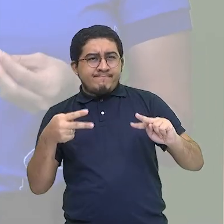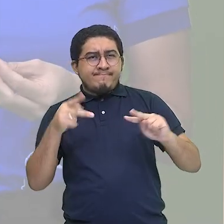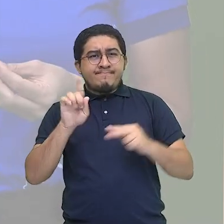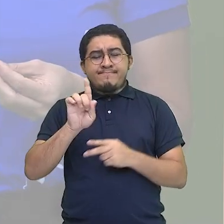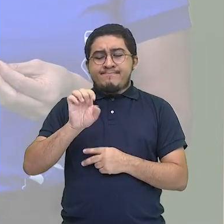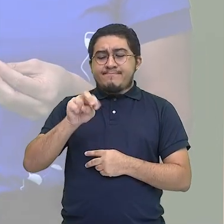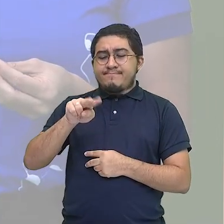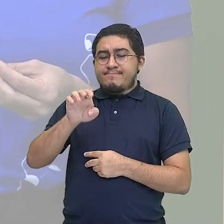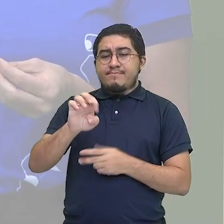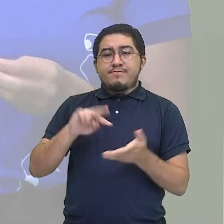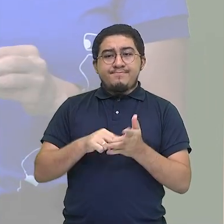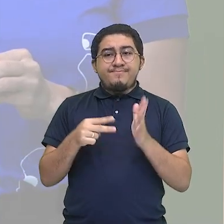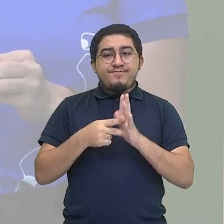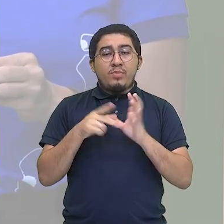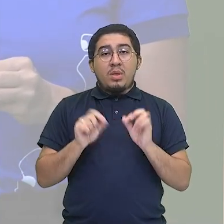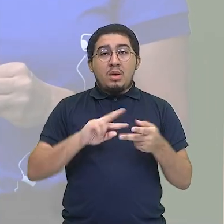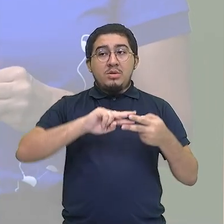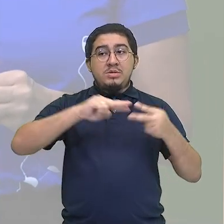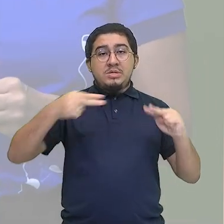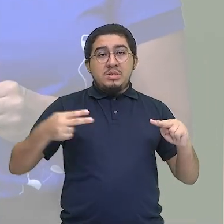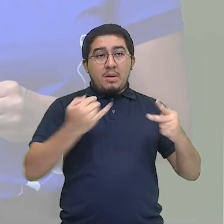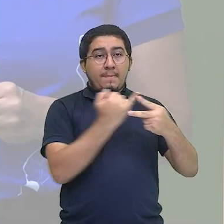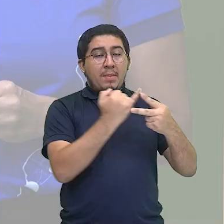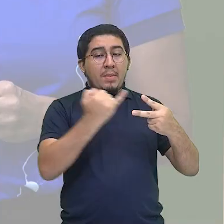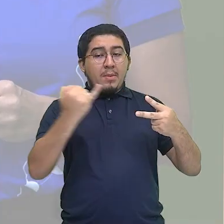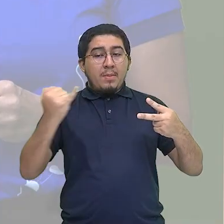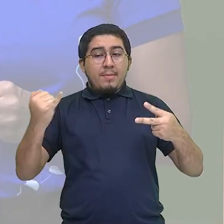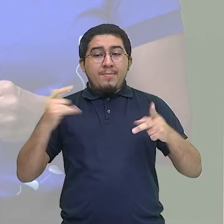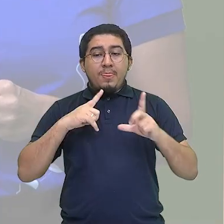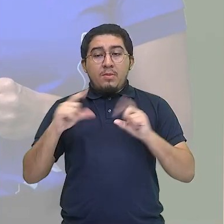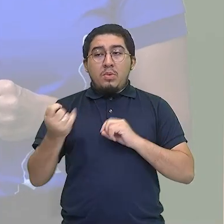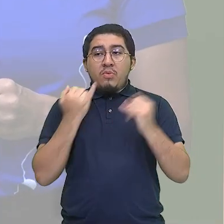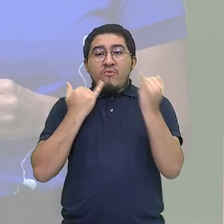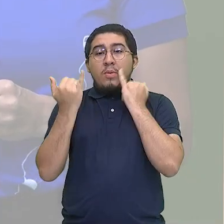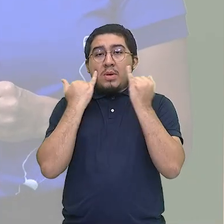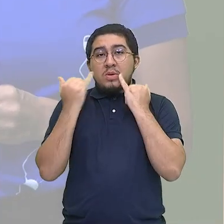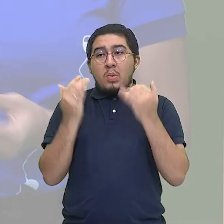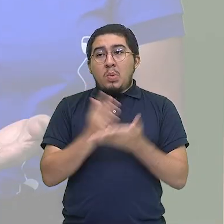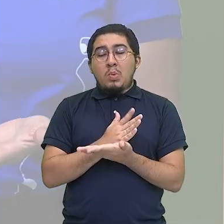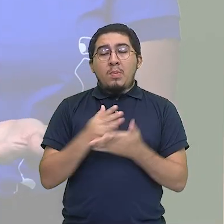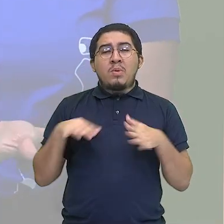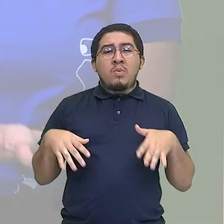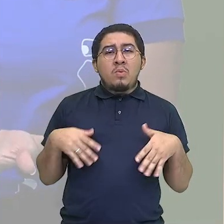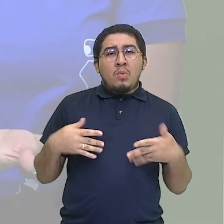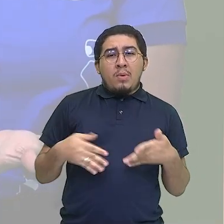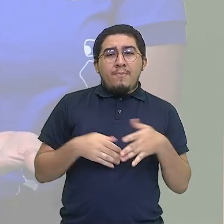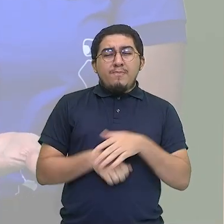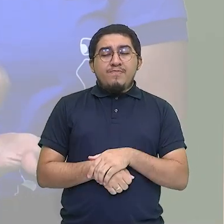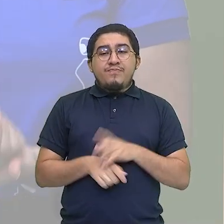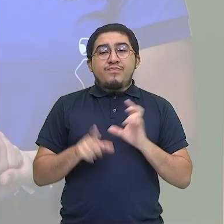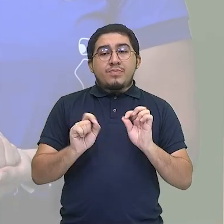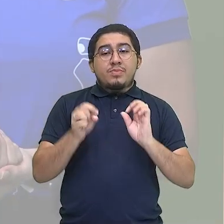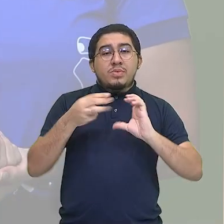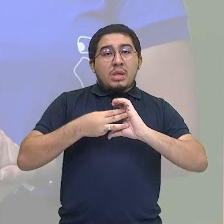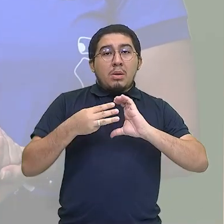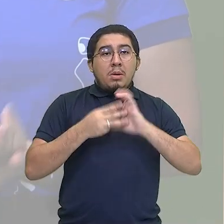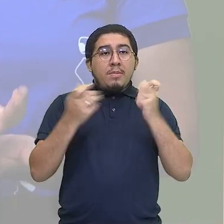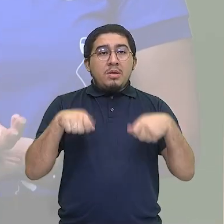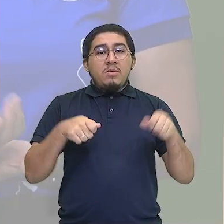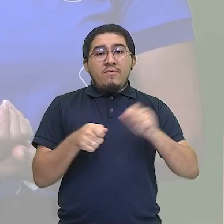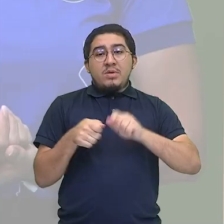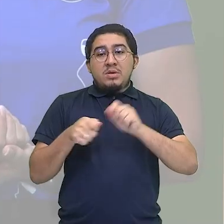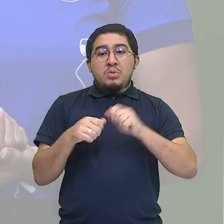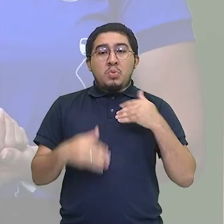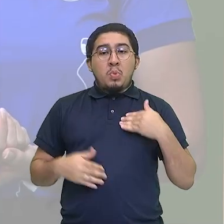ele é um fragmento do nosso DNA responsável por codificar uma informação. Que informação é essa? O que a célula deve fazer